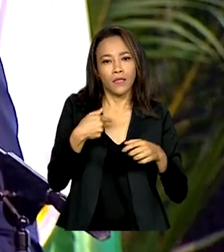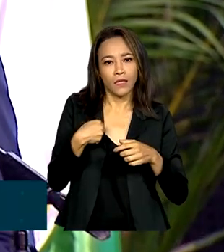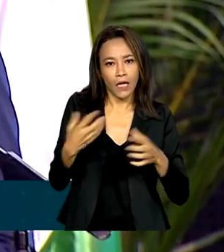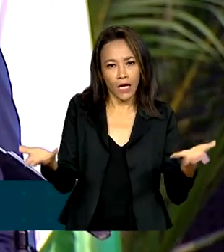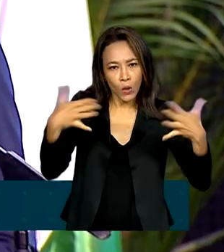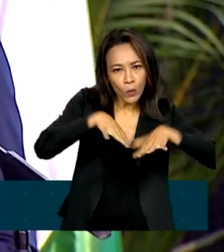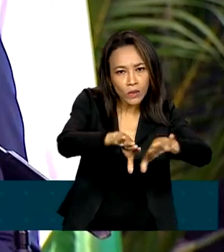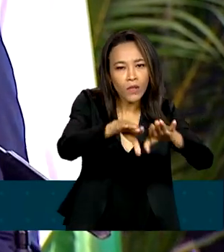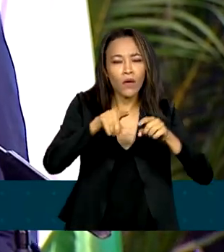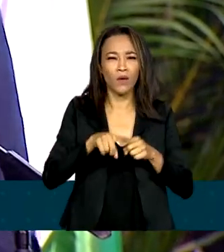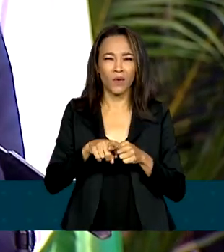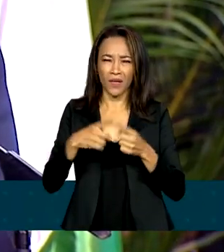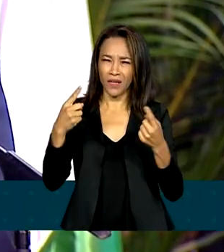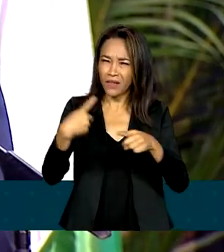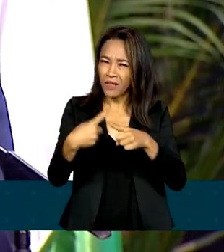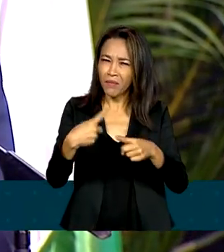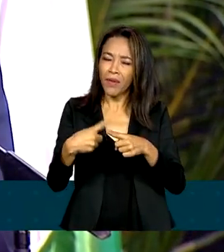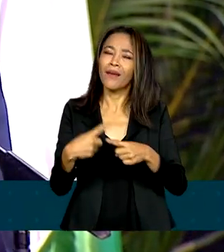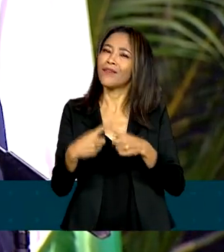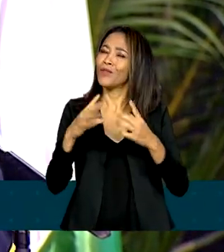toda forma de desigualdade.